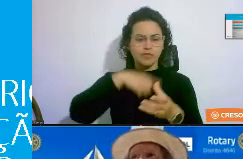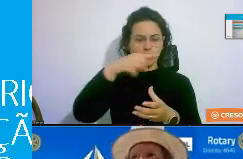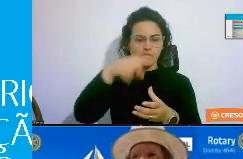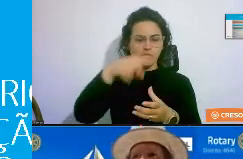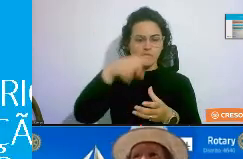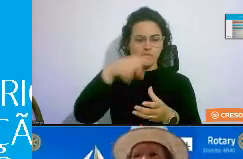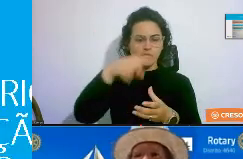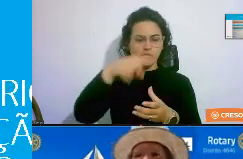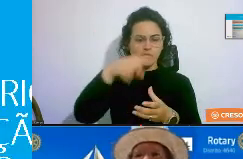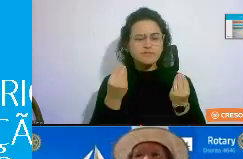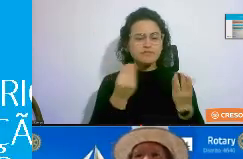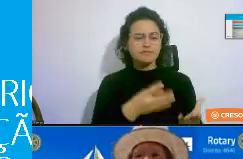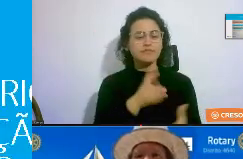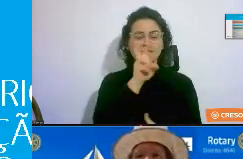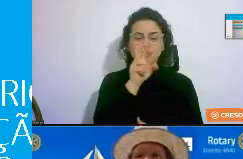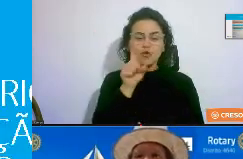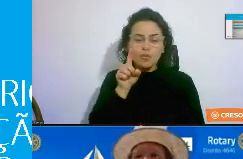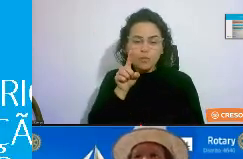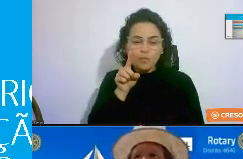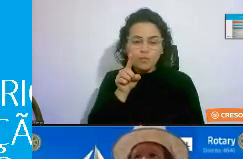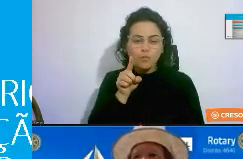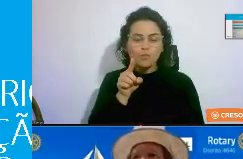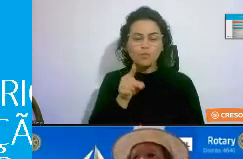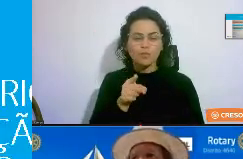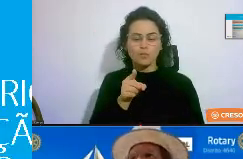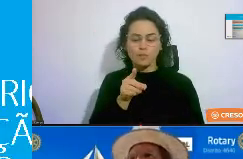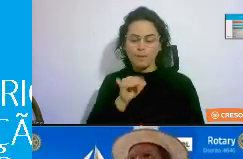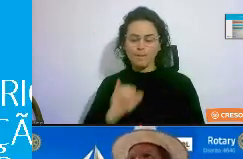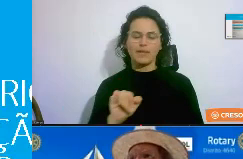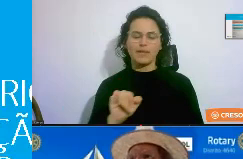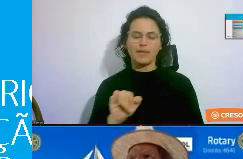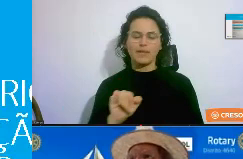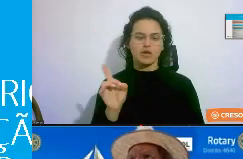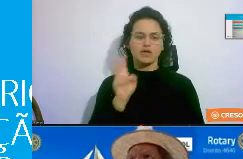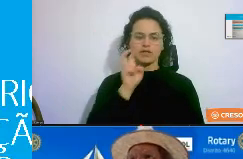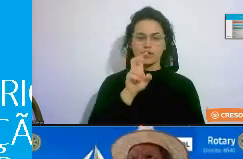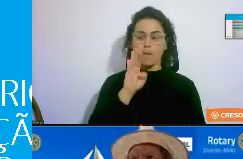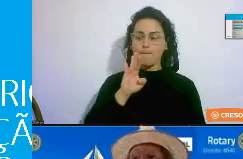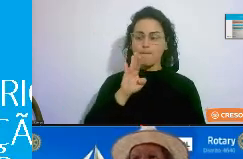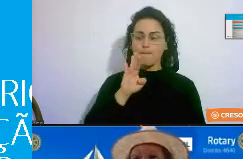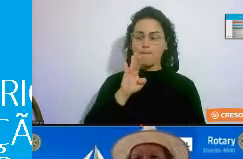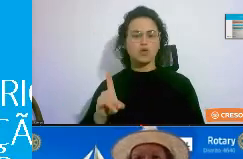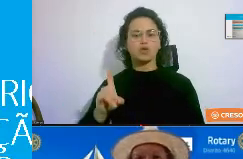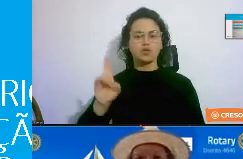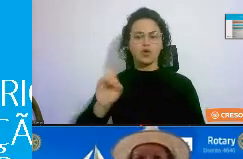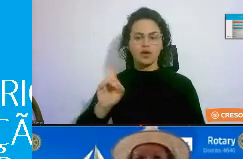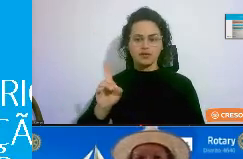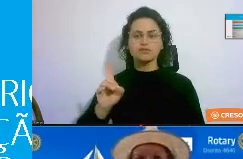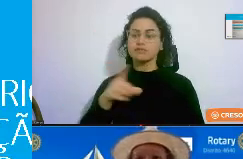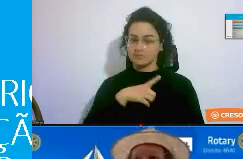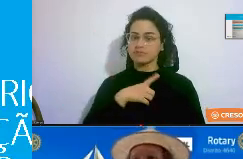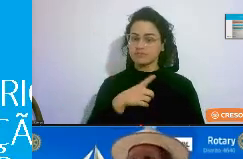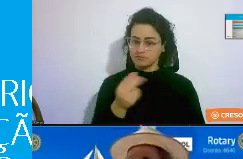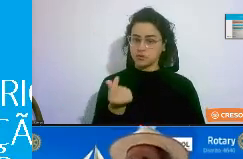de 5,5 bilhões de dólares a nível mundial. Está aqui, tá certo? Isso